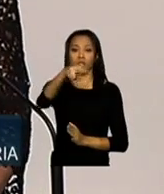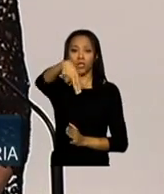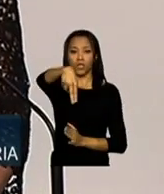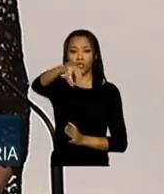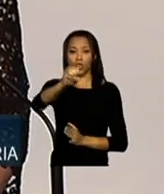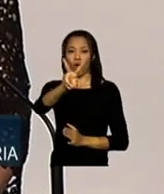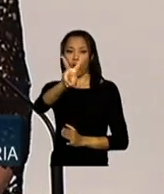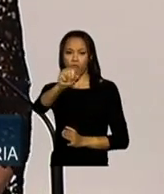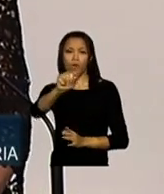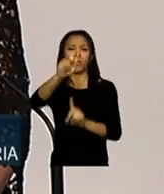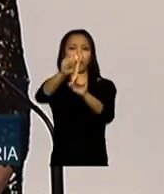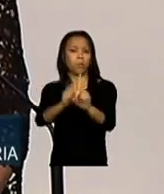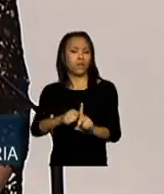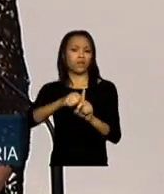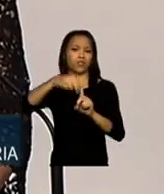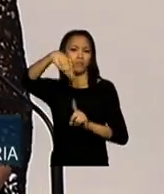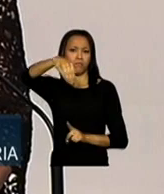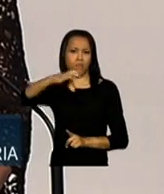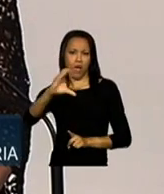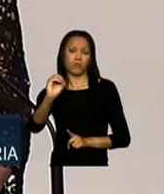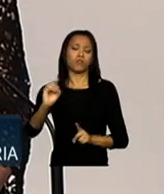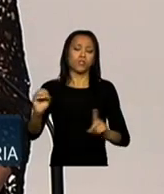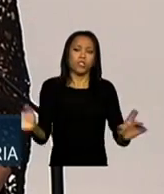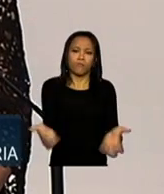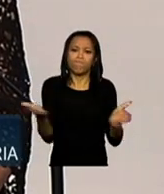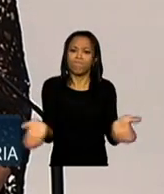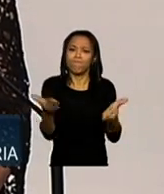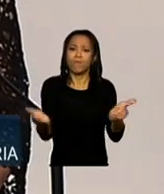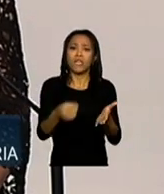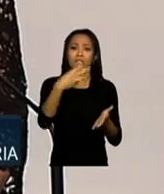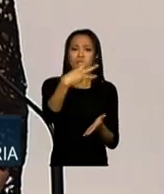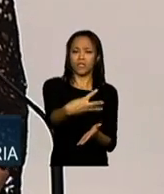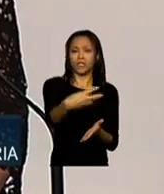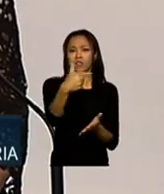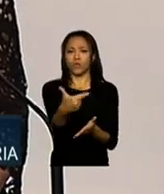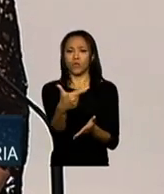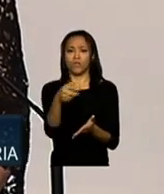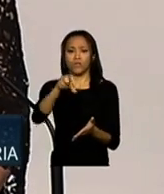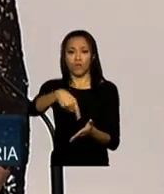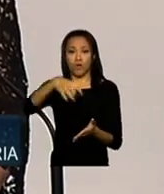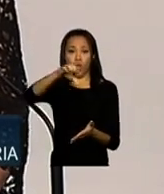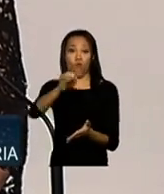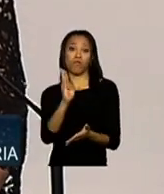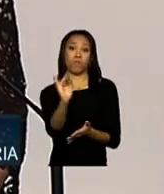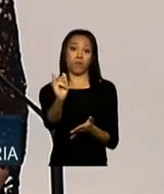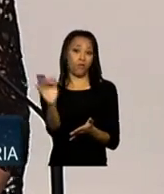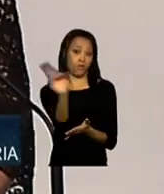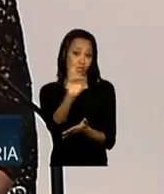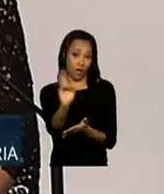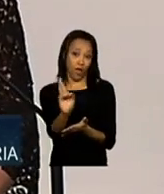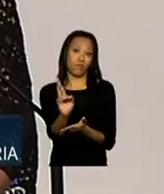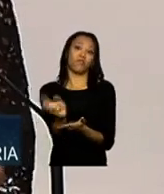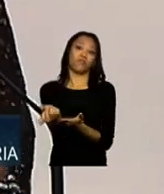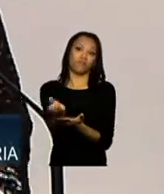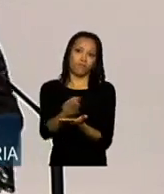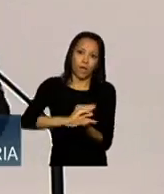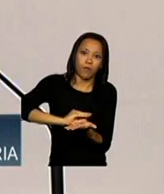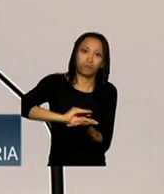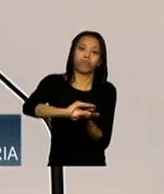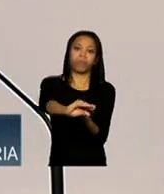que mobiliza 32,9 bilhões de reais de investimentos. Com